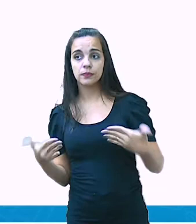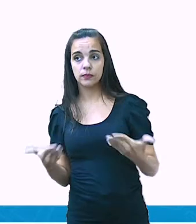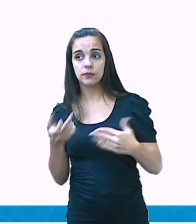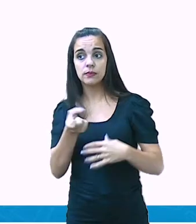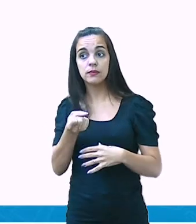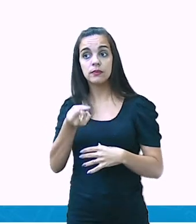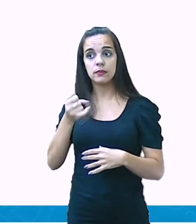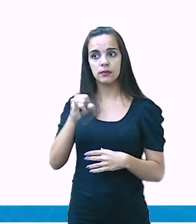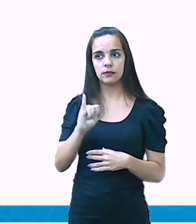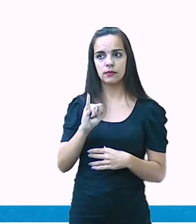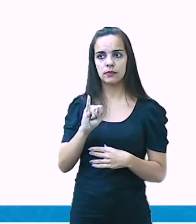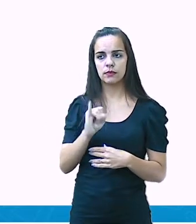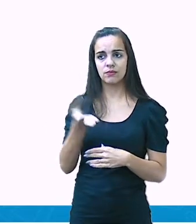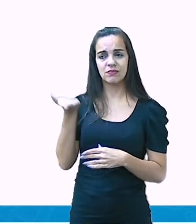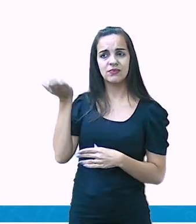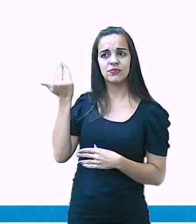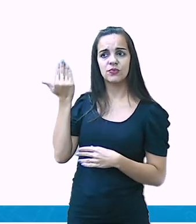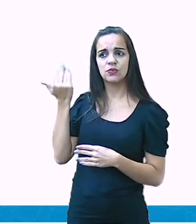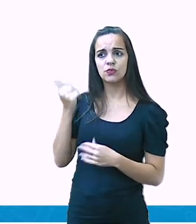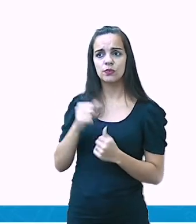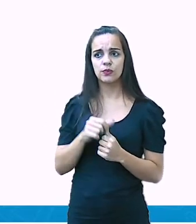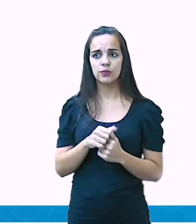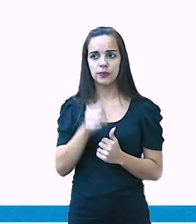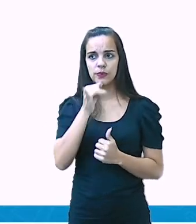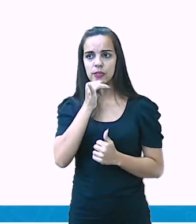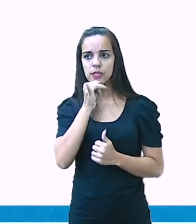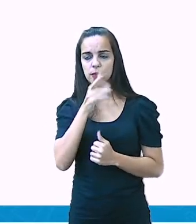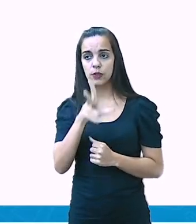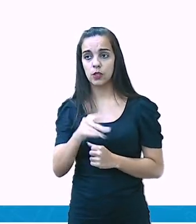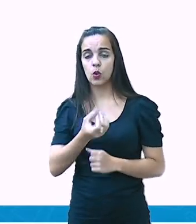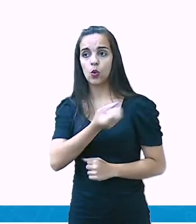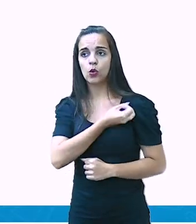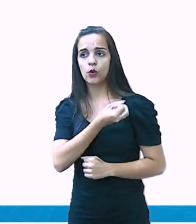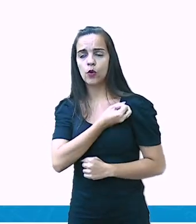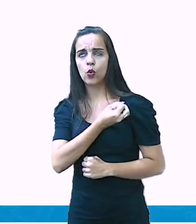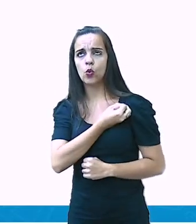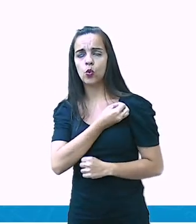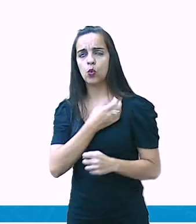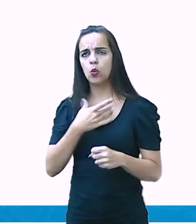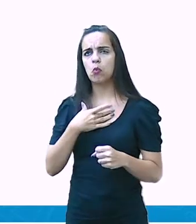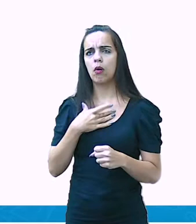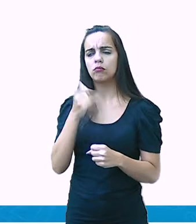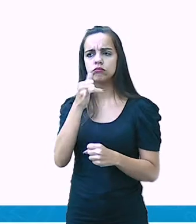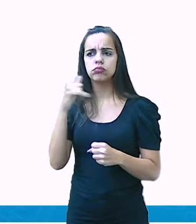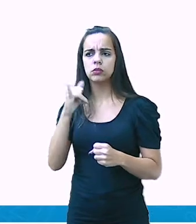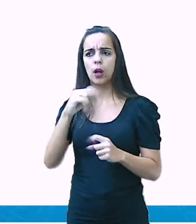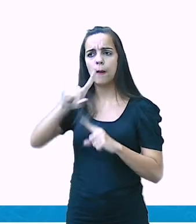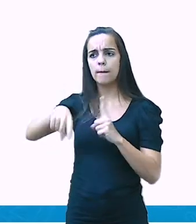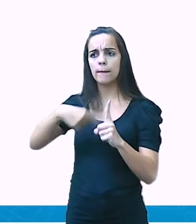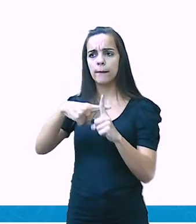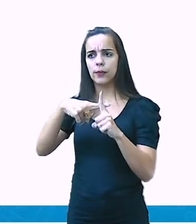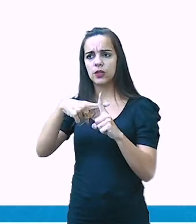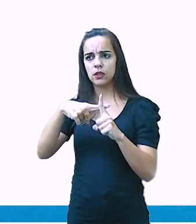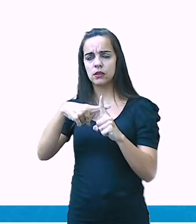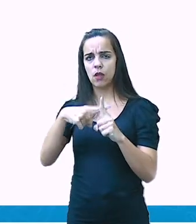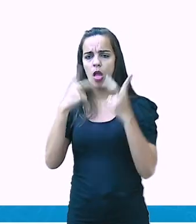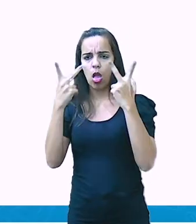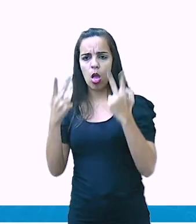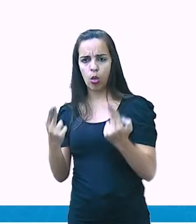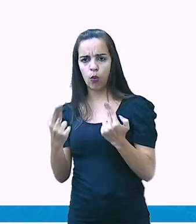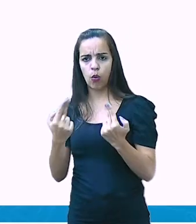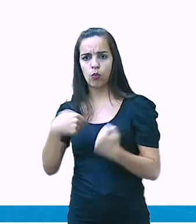se lá na definição de átomo o número de carga elétrica positiva é igual ao número de carga